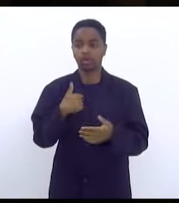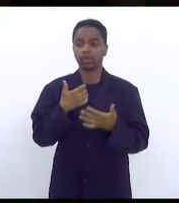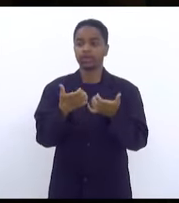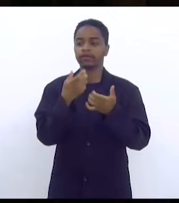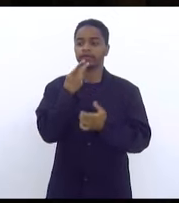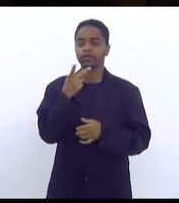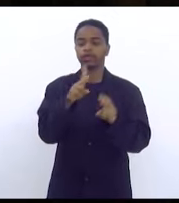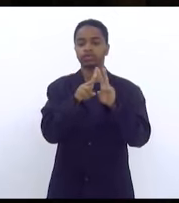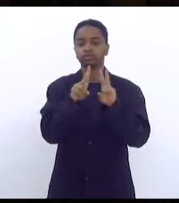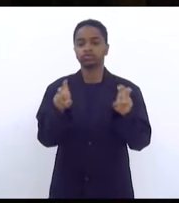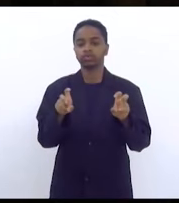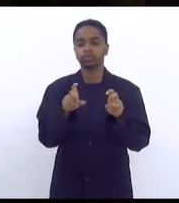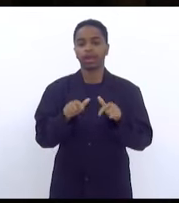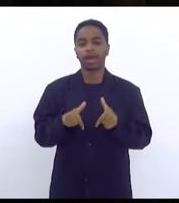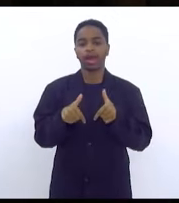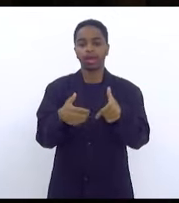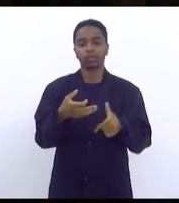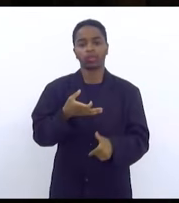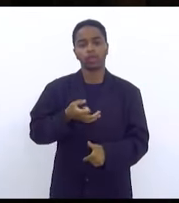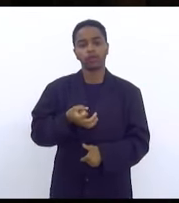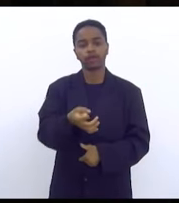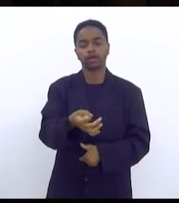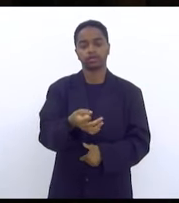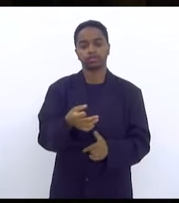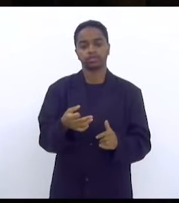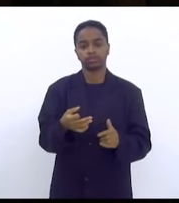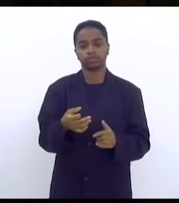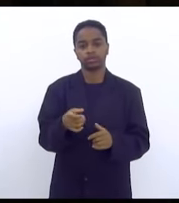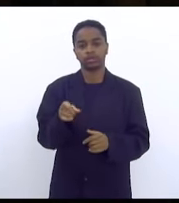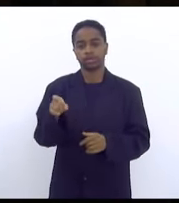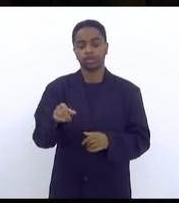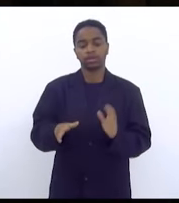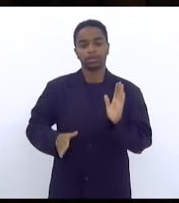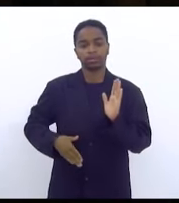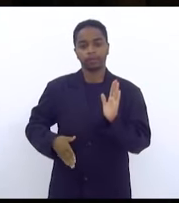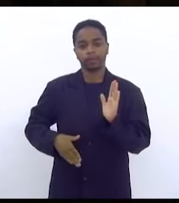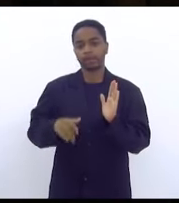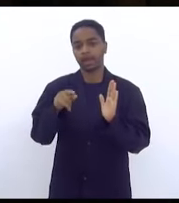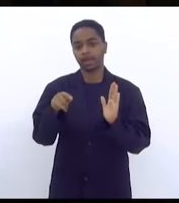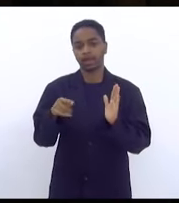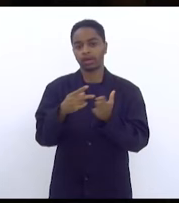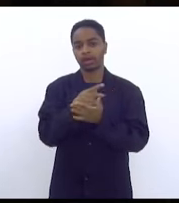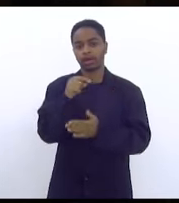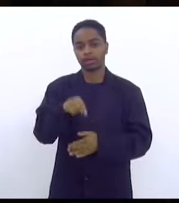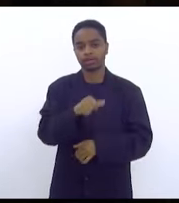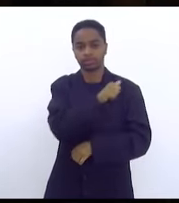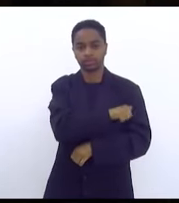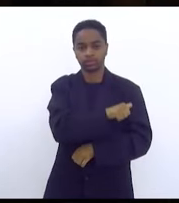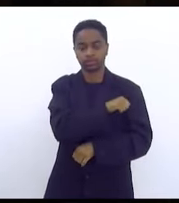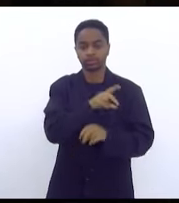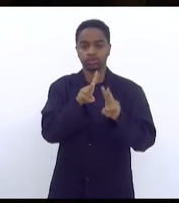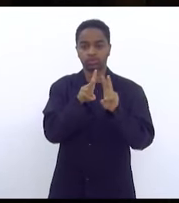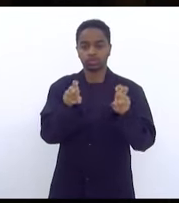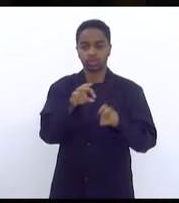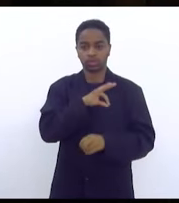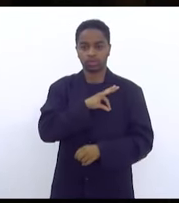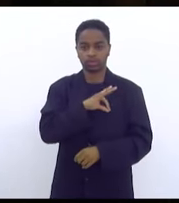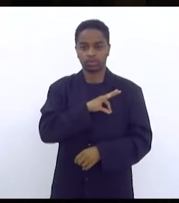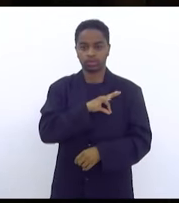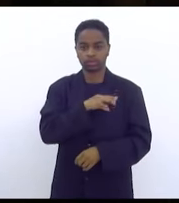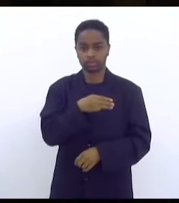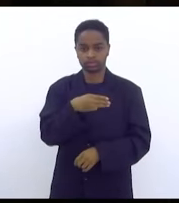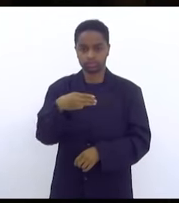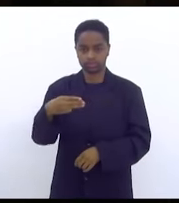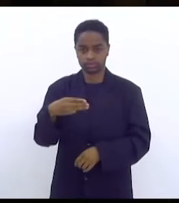desse fato, mais um ato covarde feito pelos marginais aqui no Rio de Janeiro, a questão do policial